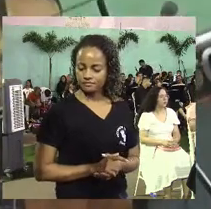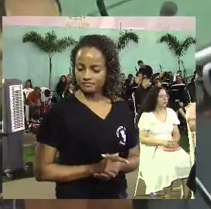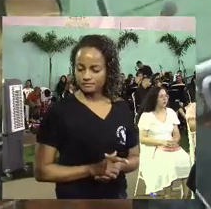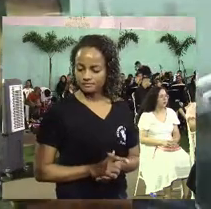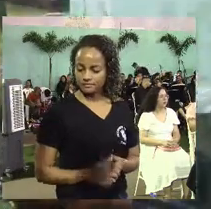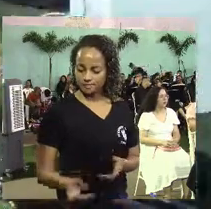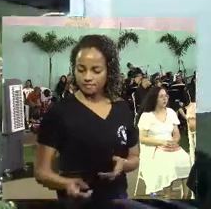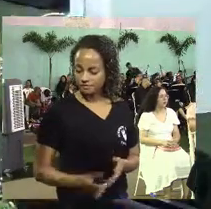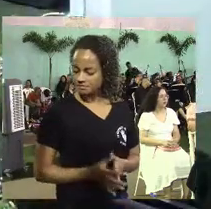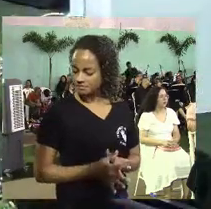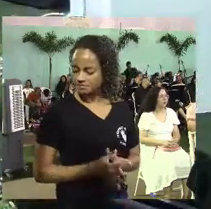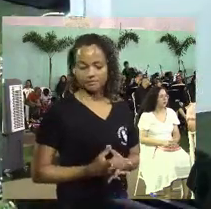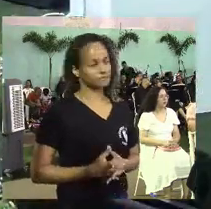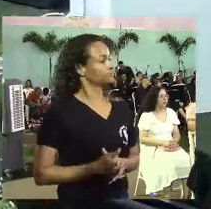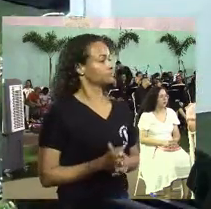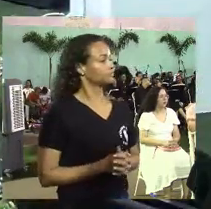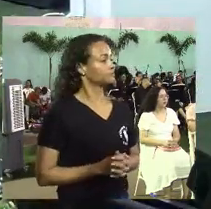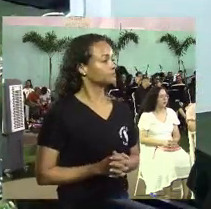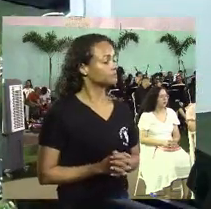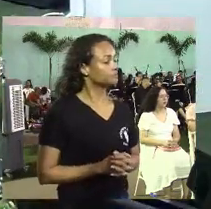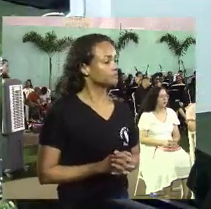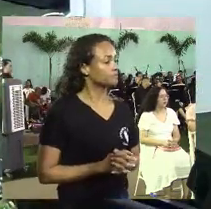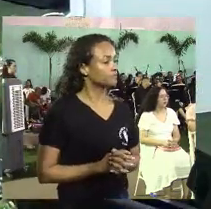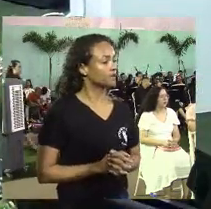oferta isso